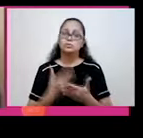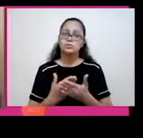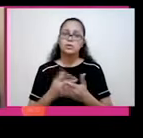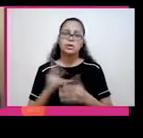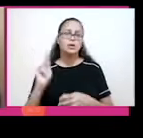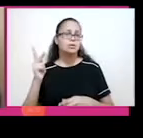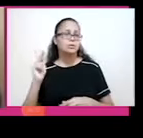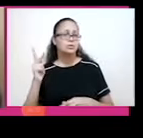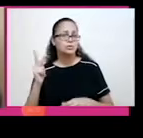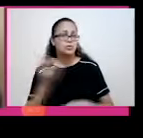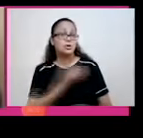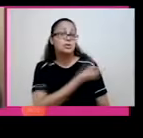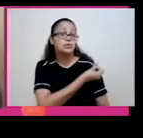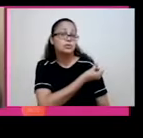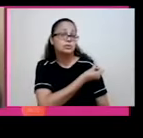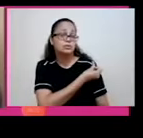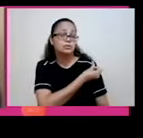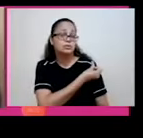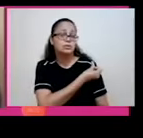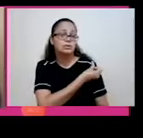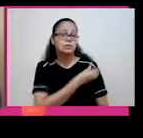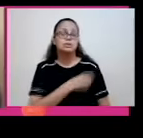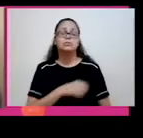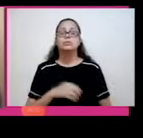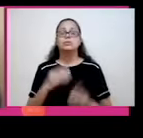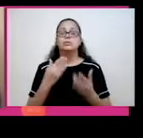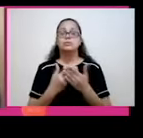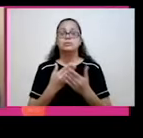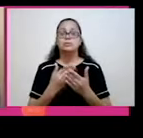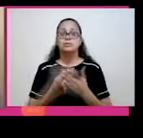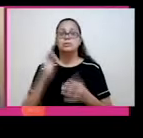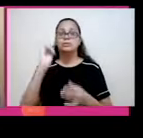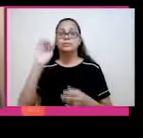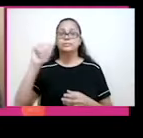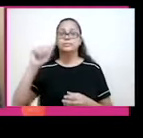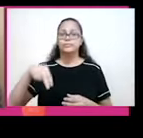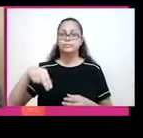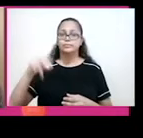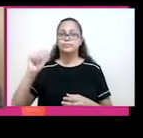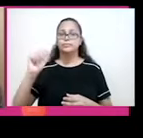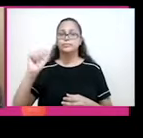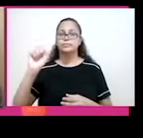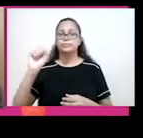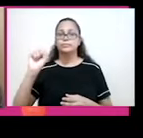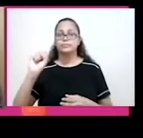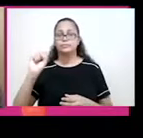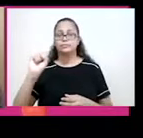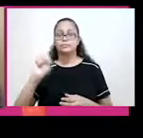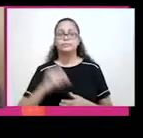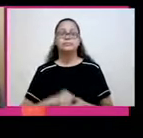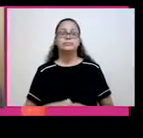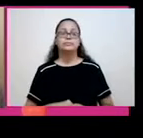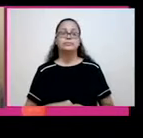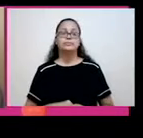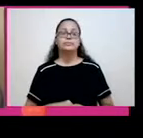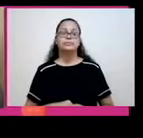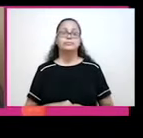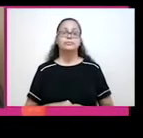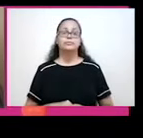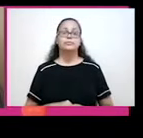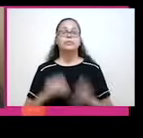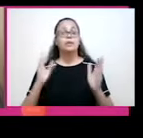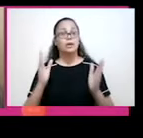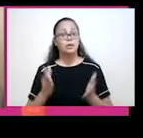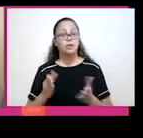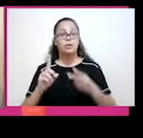quando vocês estavam no 6º ano, quando vocês estudaram sobre os Incas, certo? Continuando então. Vamos falar agora